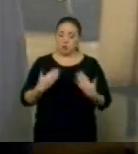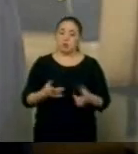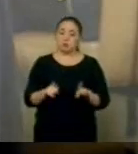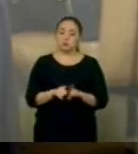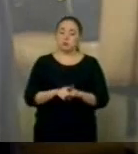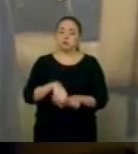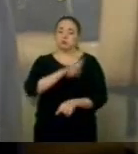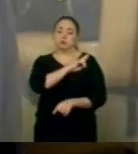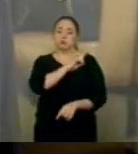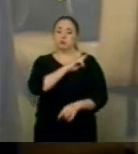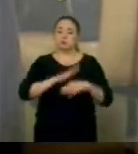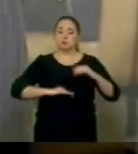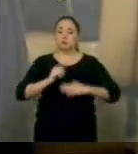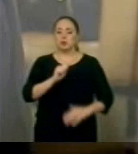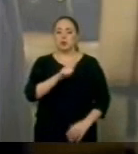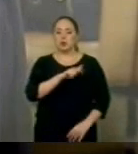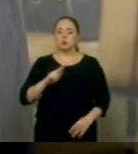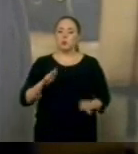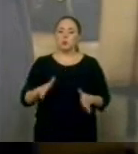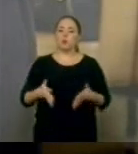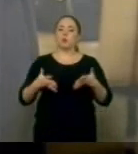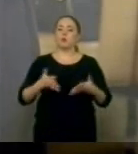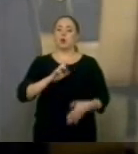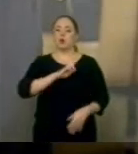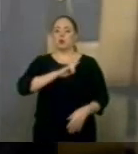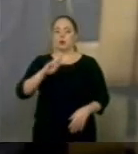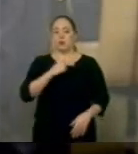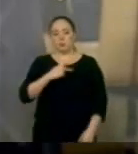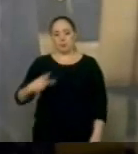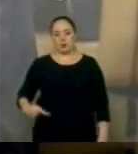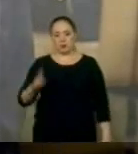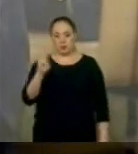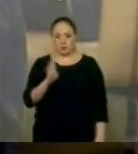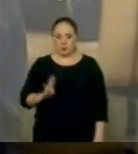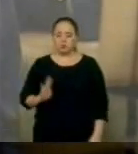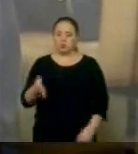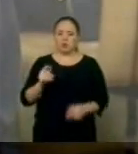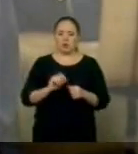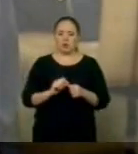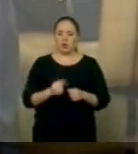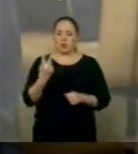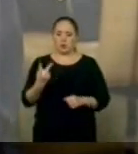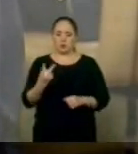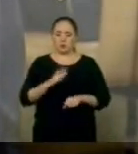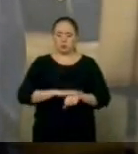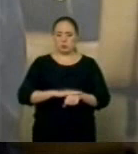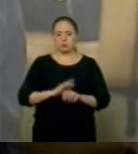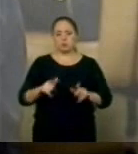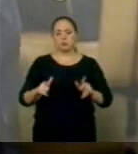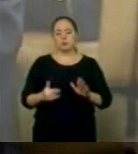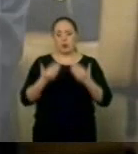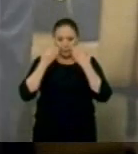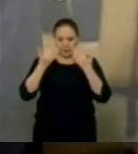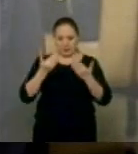ao advogado-geral da União promover essa representação do presidente e assim o fez em duas manifestações apresentadas aos